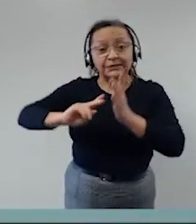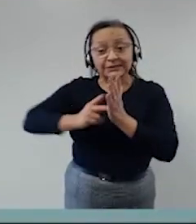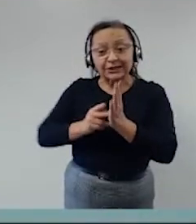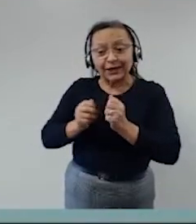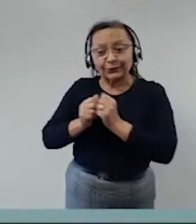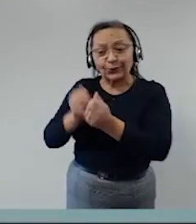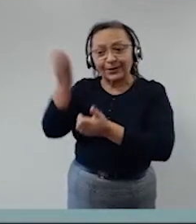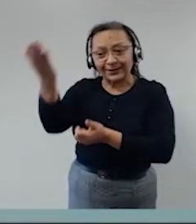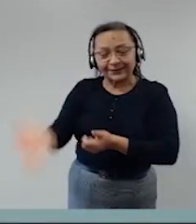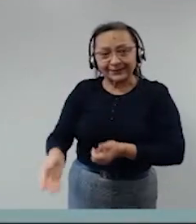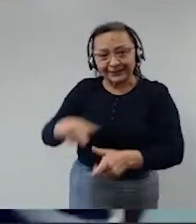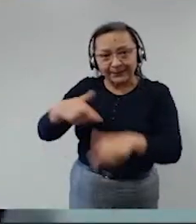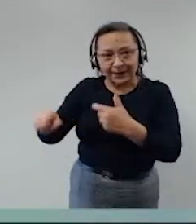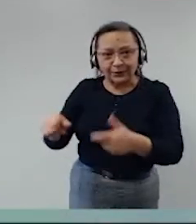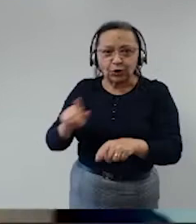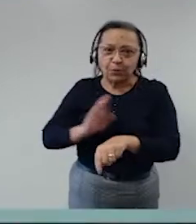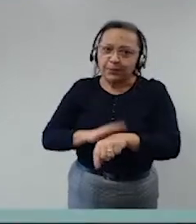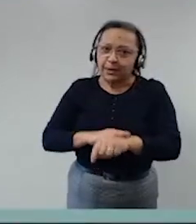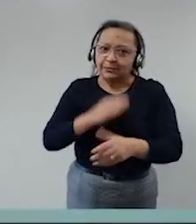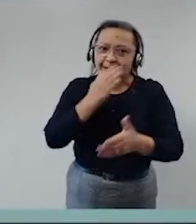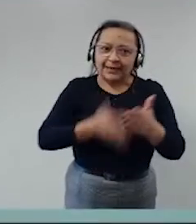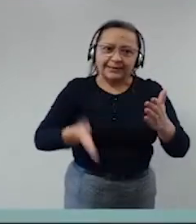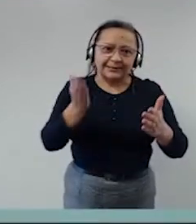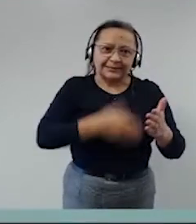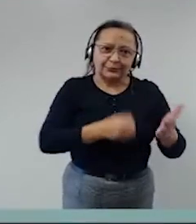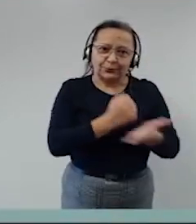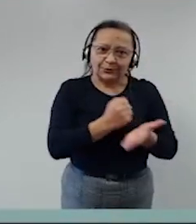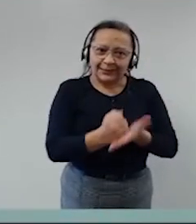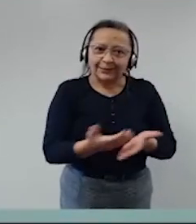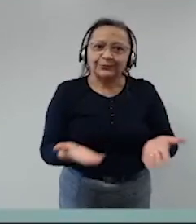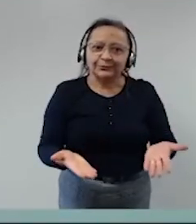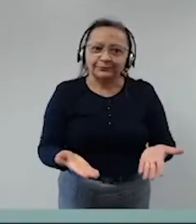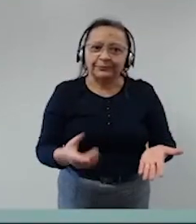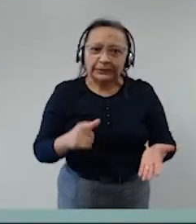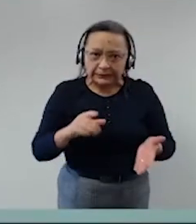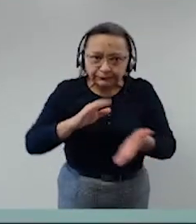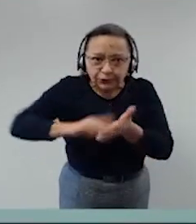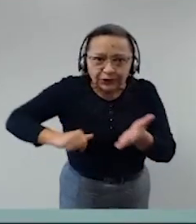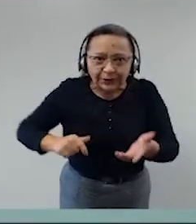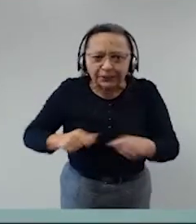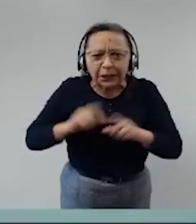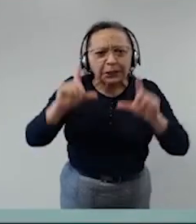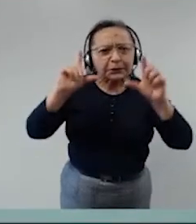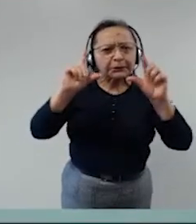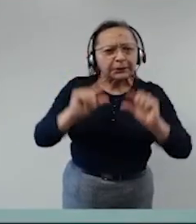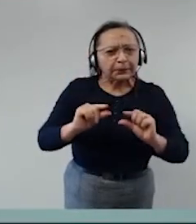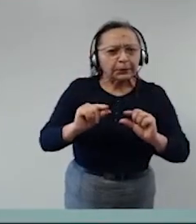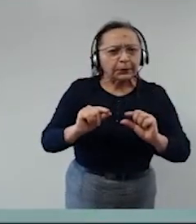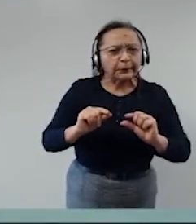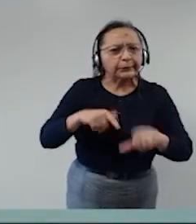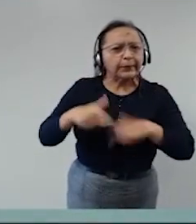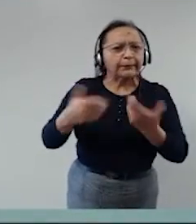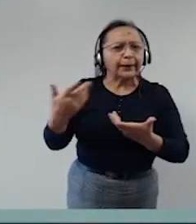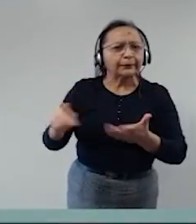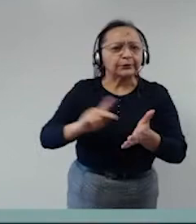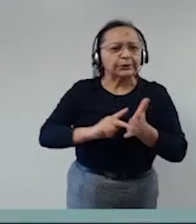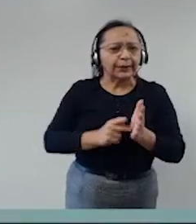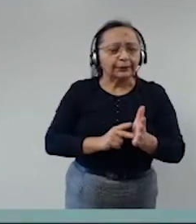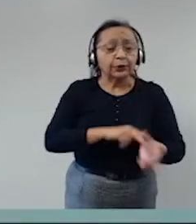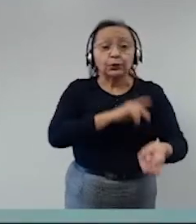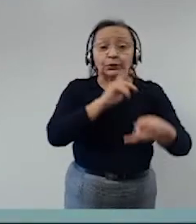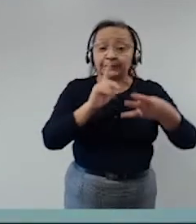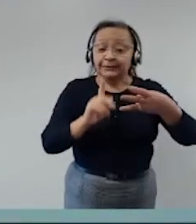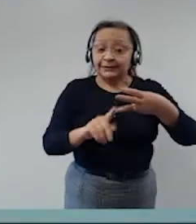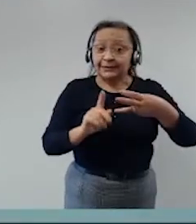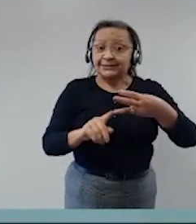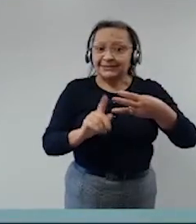no momento da rescisão contratual. Isso também foi retirado, para diminuir a ação do sindicato. E o terceiro ponto que também